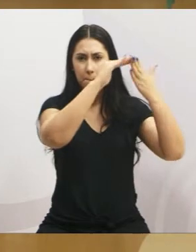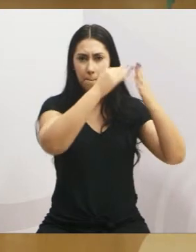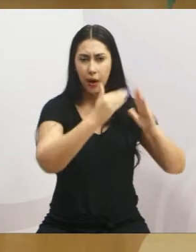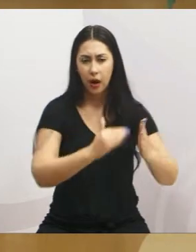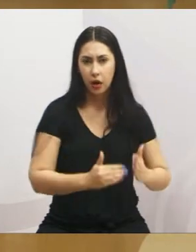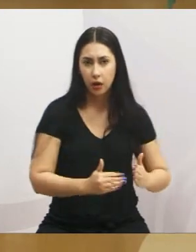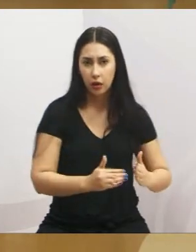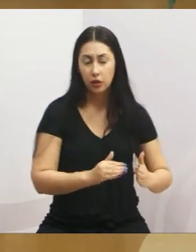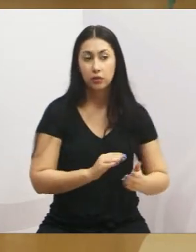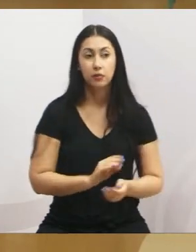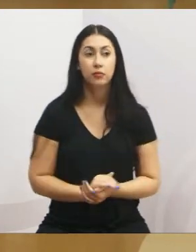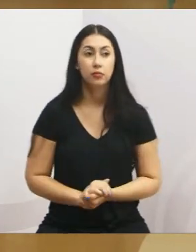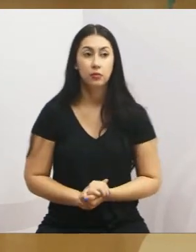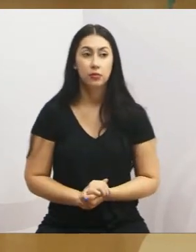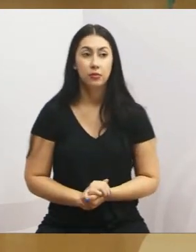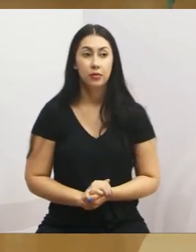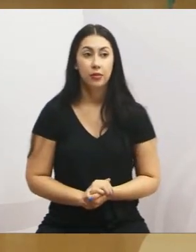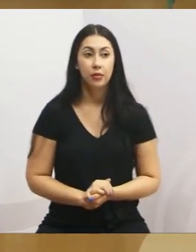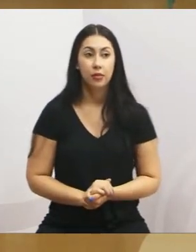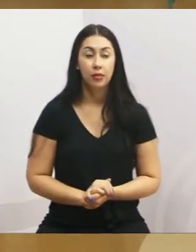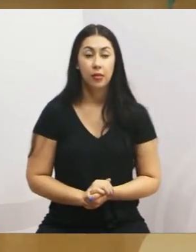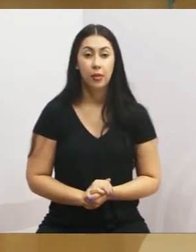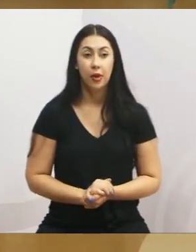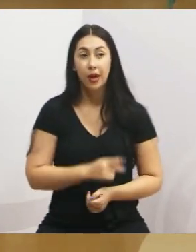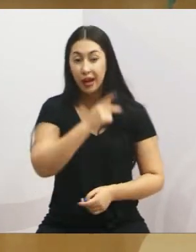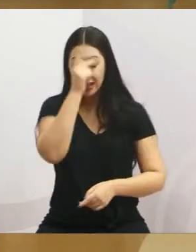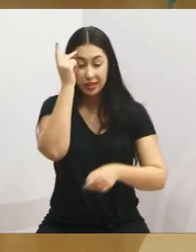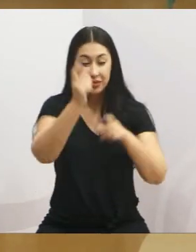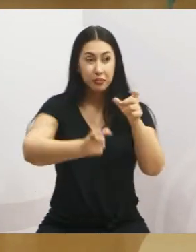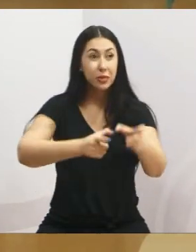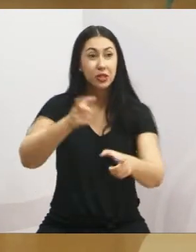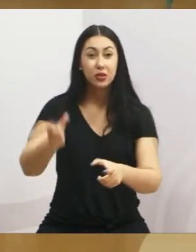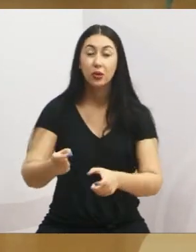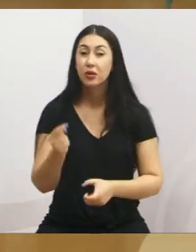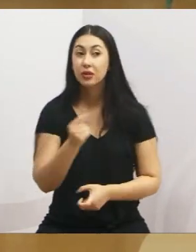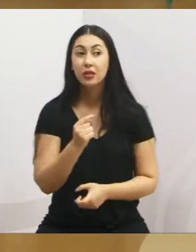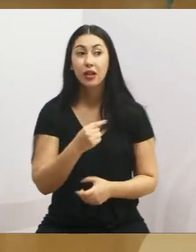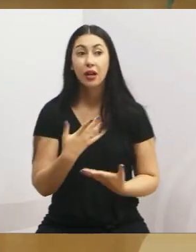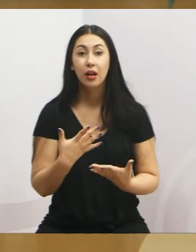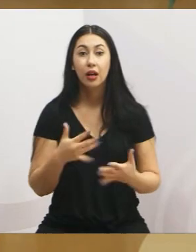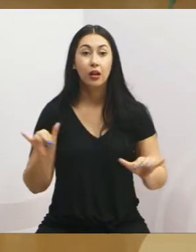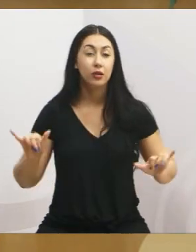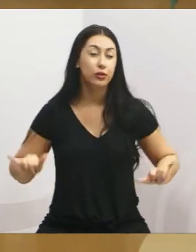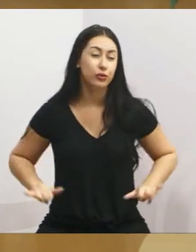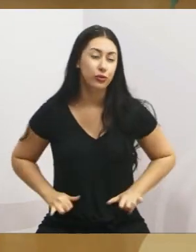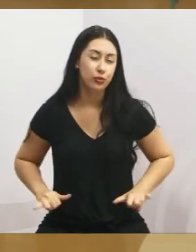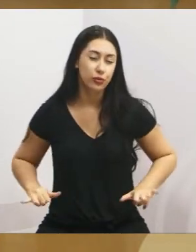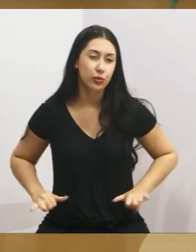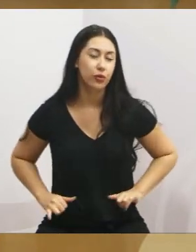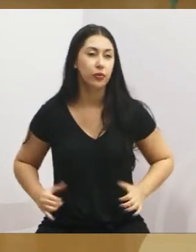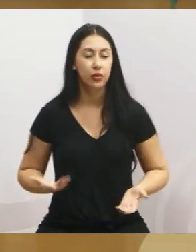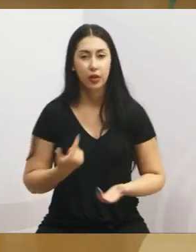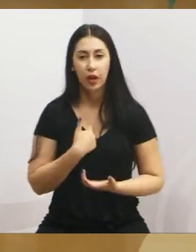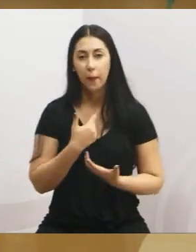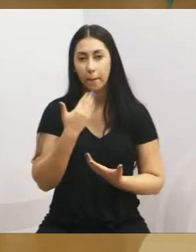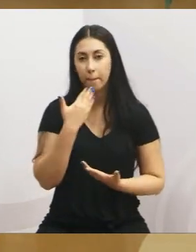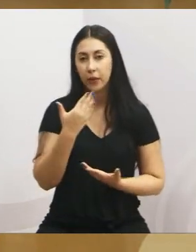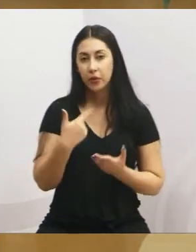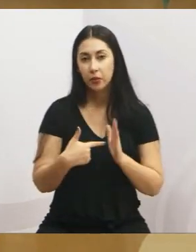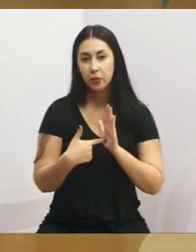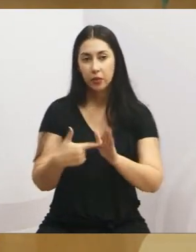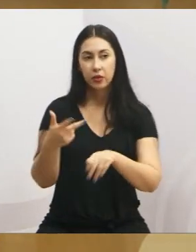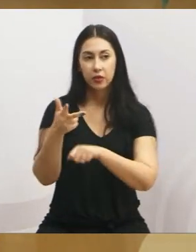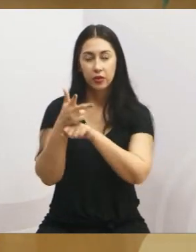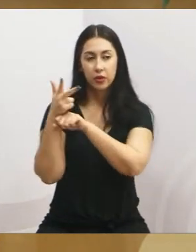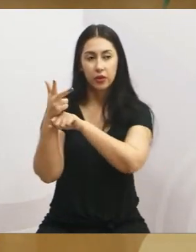E a população lá, os moradores, mais de 30 famílias, estão sofrendo bastante. Pedi para que coloque o vídeo, por